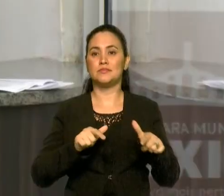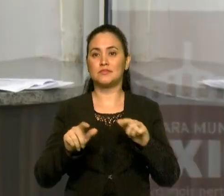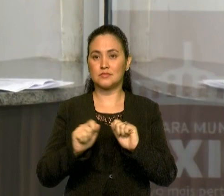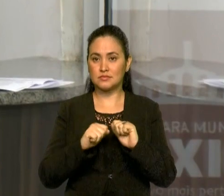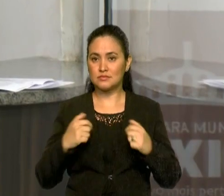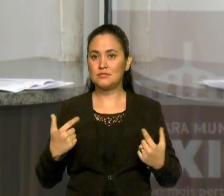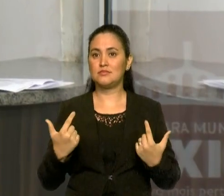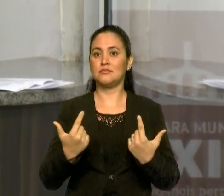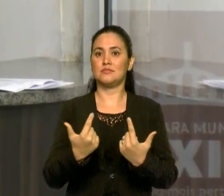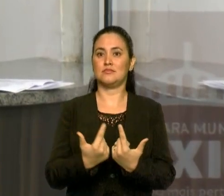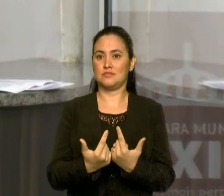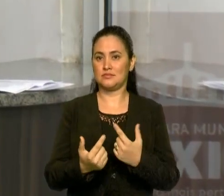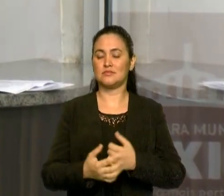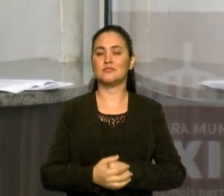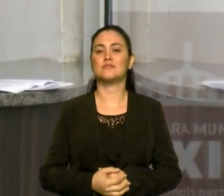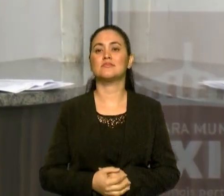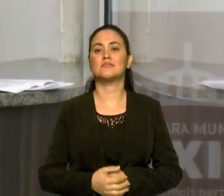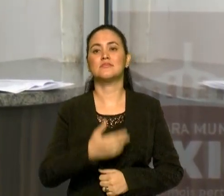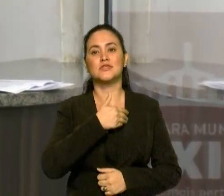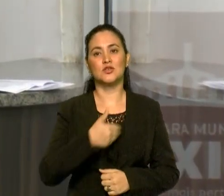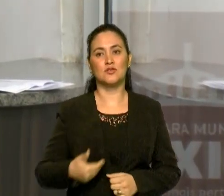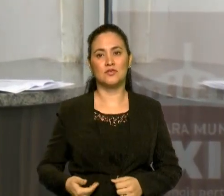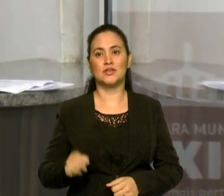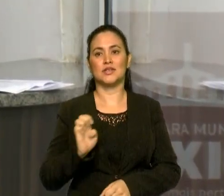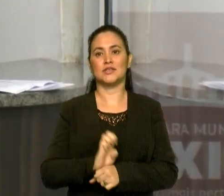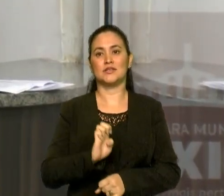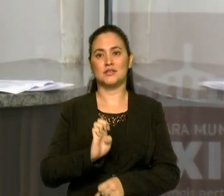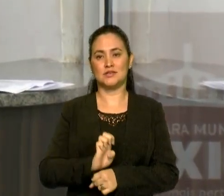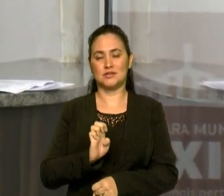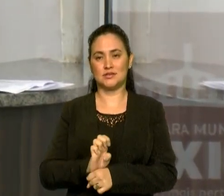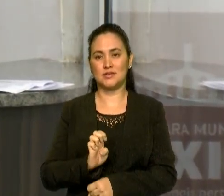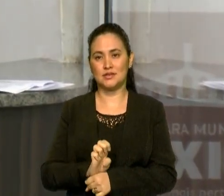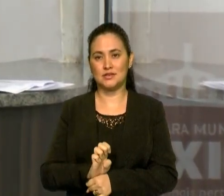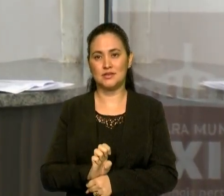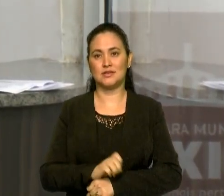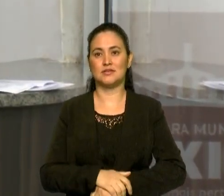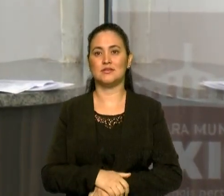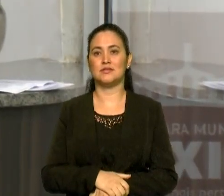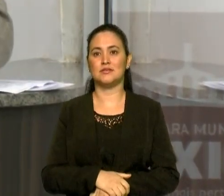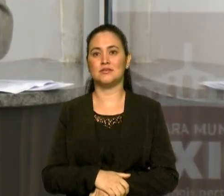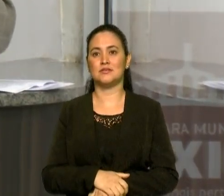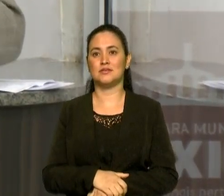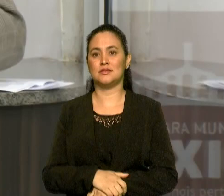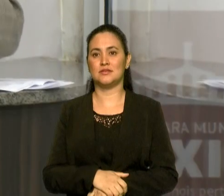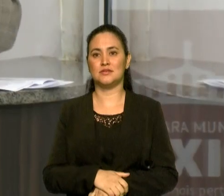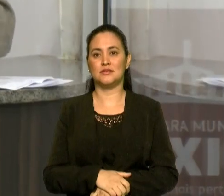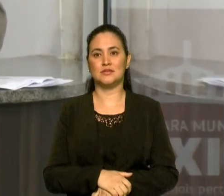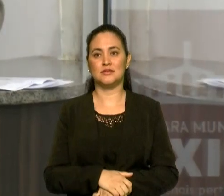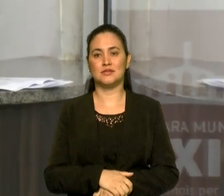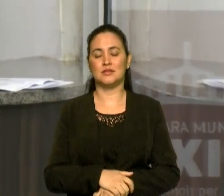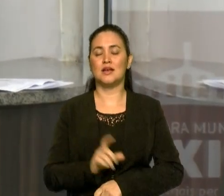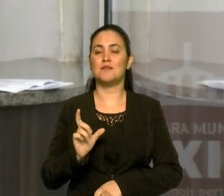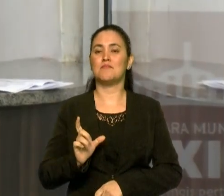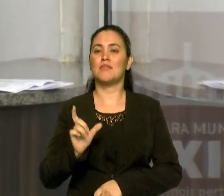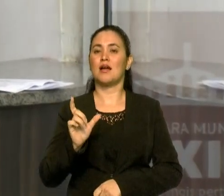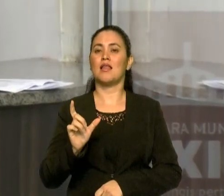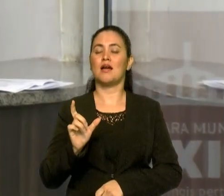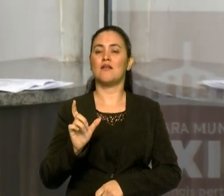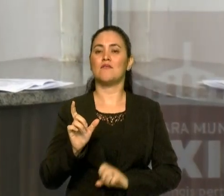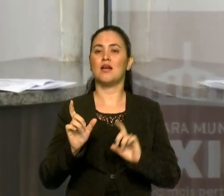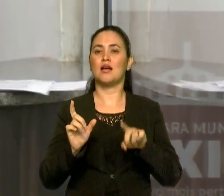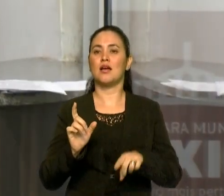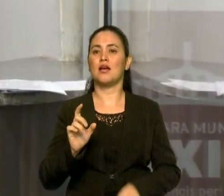Assembleia Legislativa, do governo do estado, essa palavra chamada